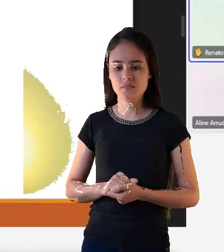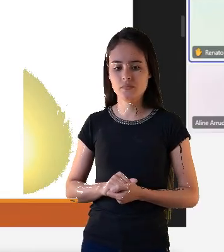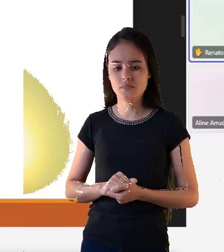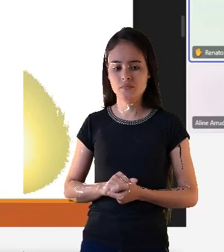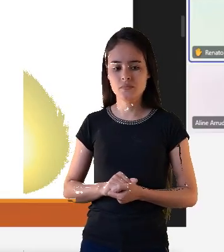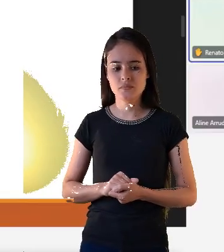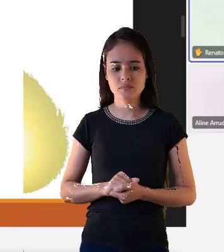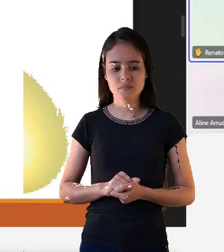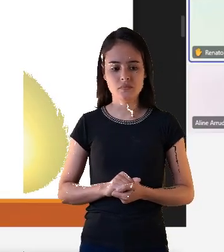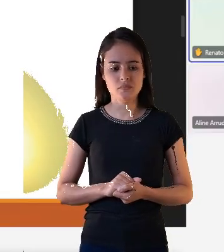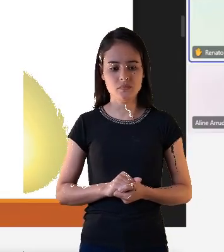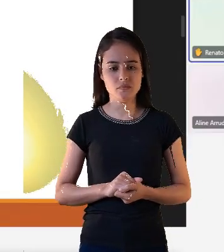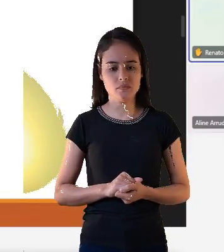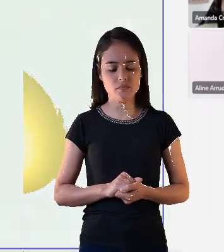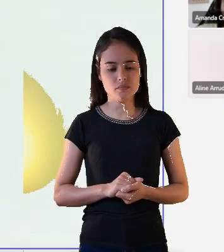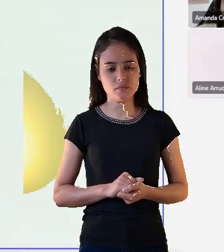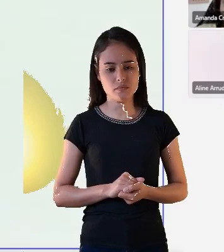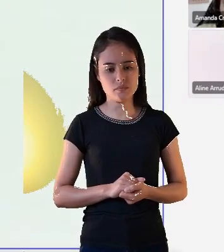Trocar aqui.